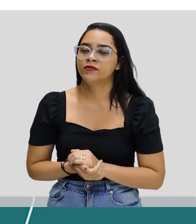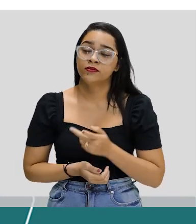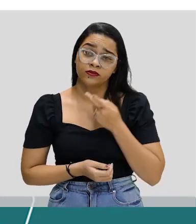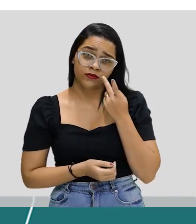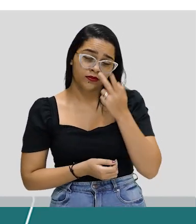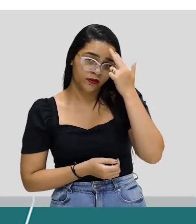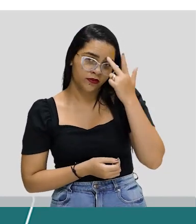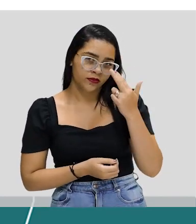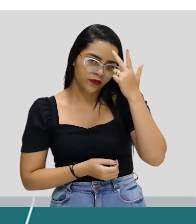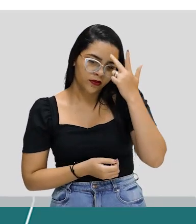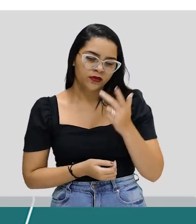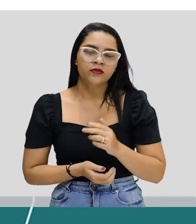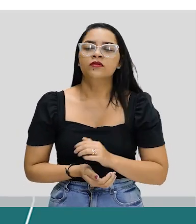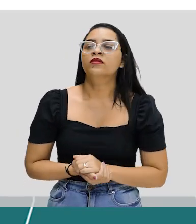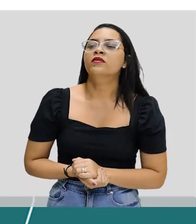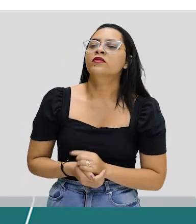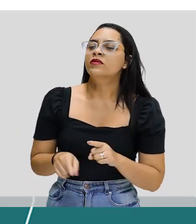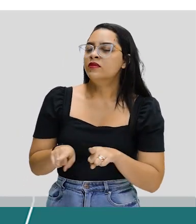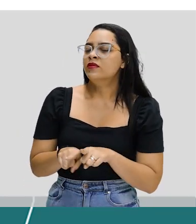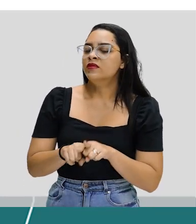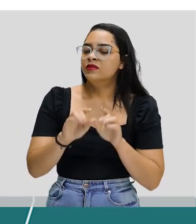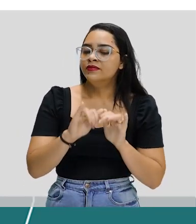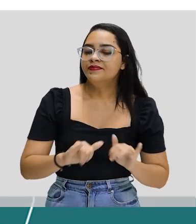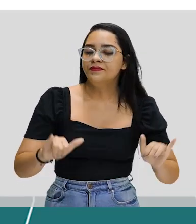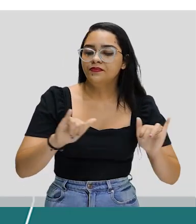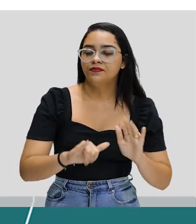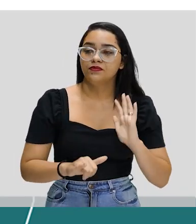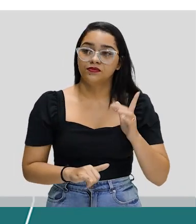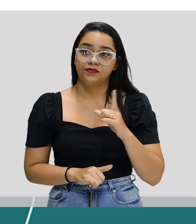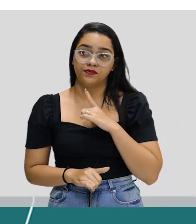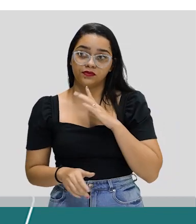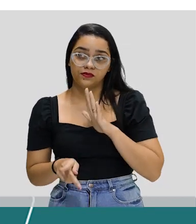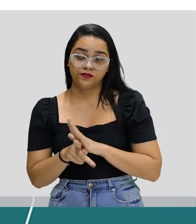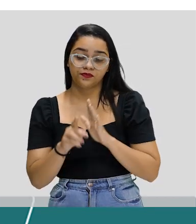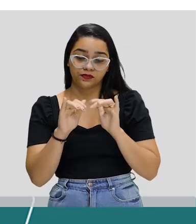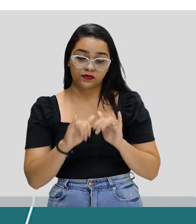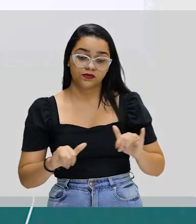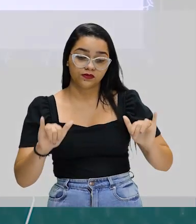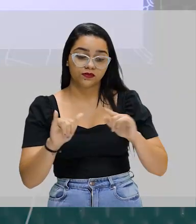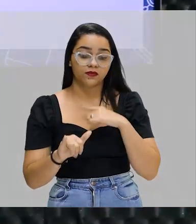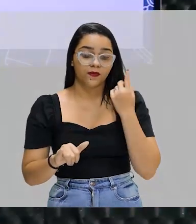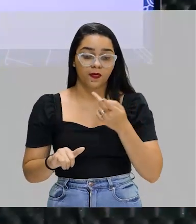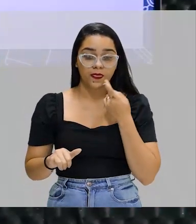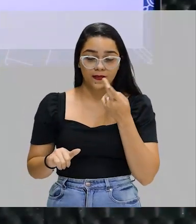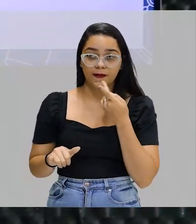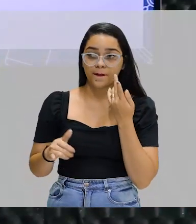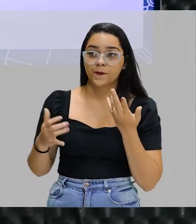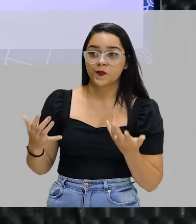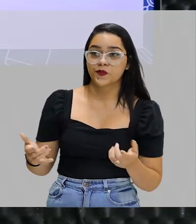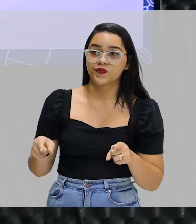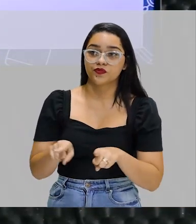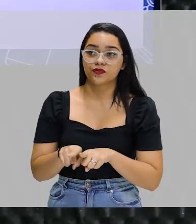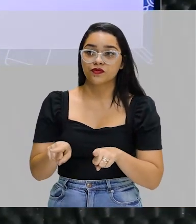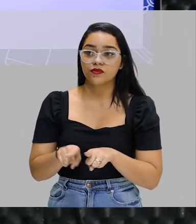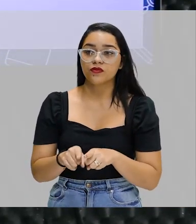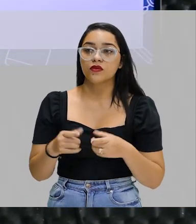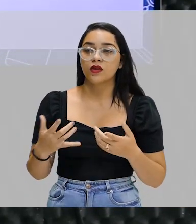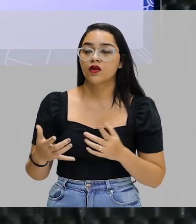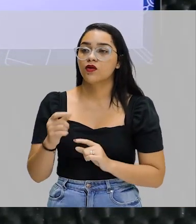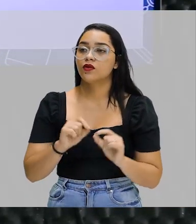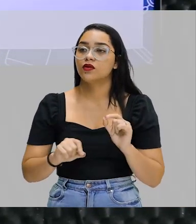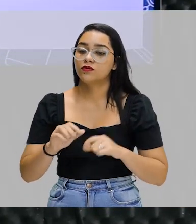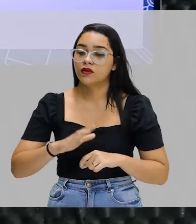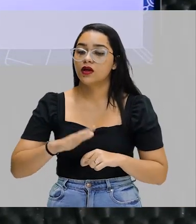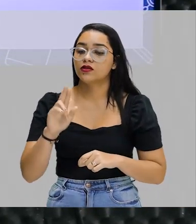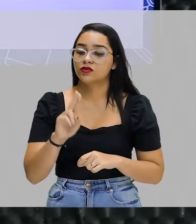uma história, ele pode informar, como é o caso, por exemplo, das notícias, que nós vamos falar já já, é o gênero textual